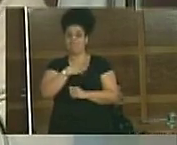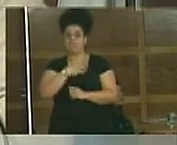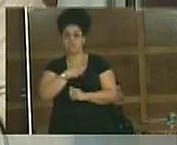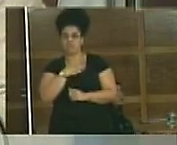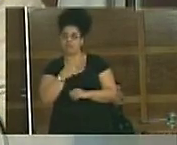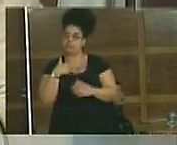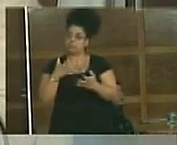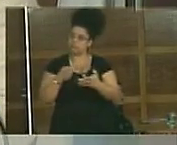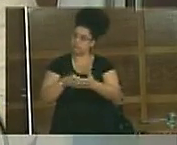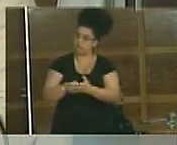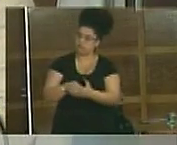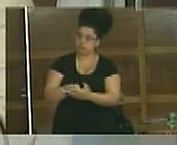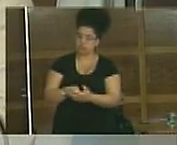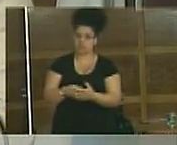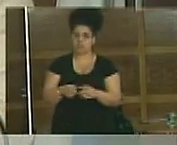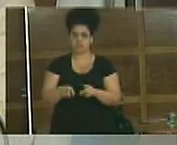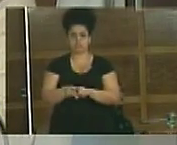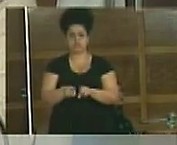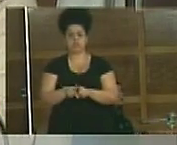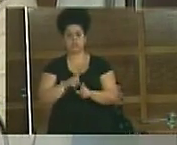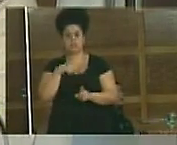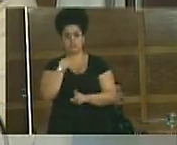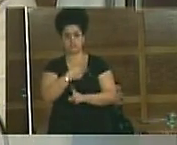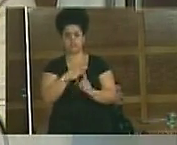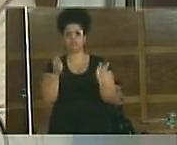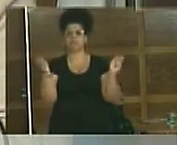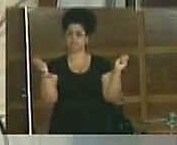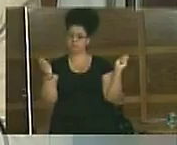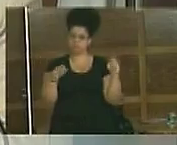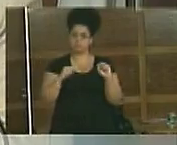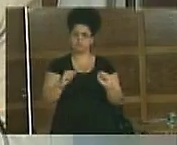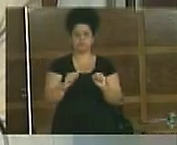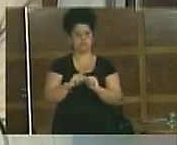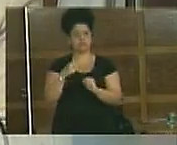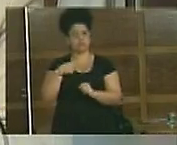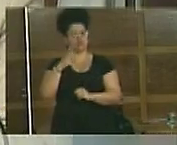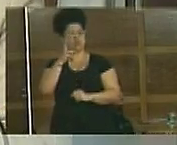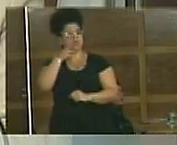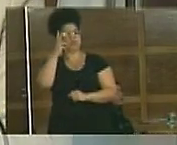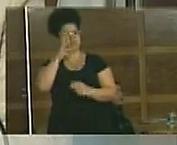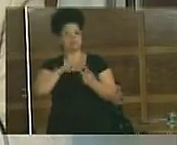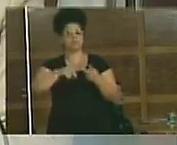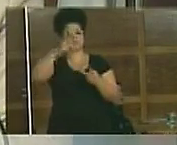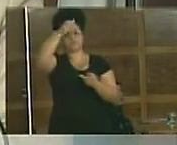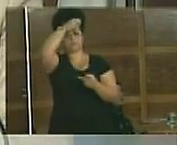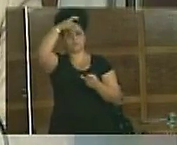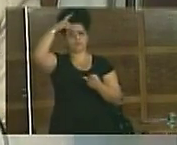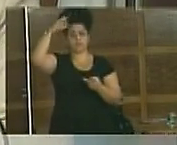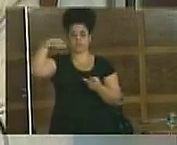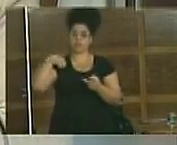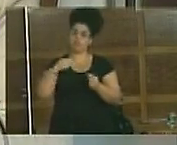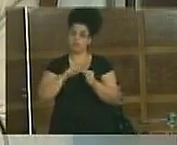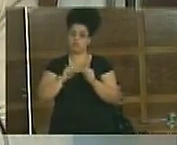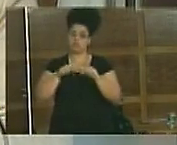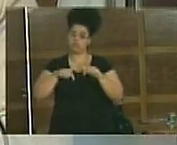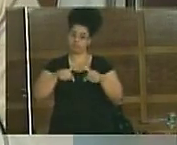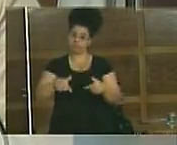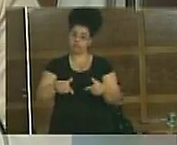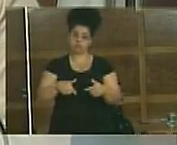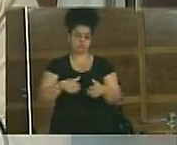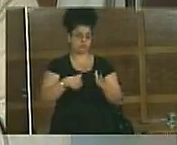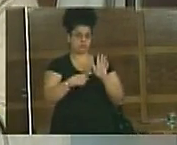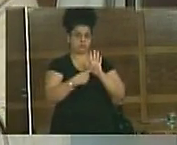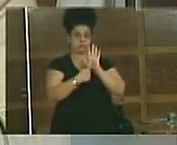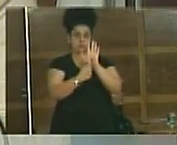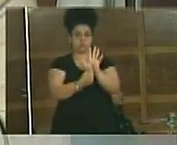cobrança. E eu quero falar que a gente pode fazer não só como vereador, prefeito, e é o que eu venho fazendo. Aqui, ó.